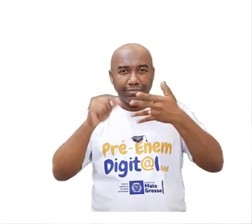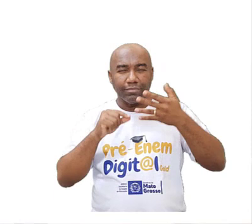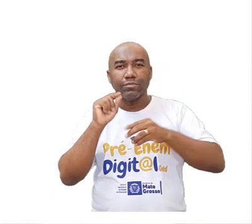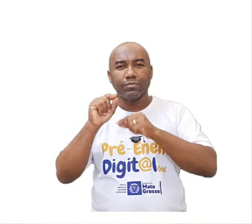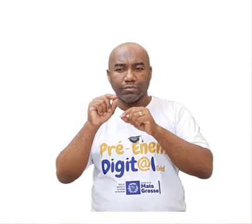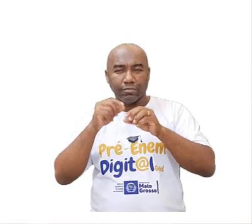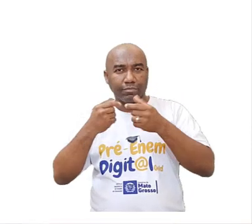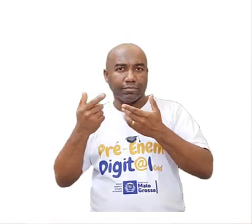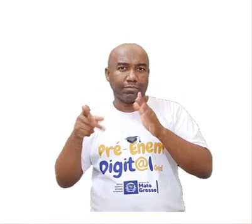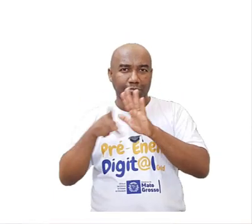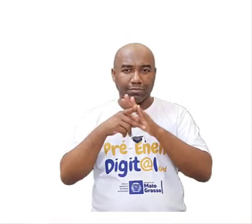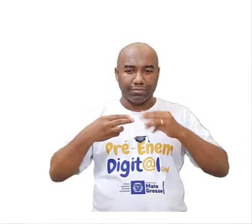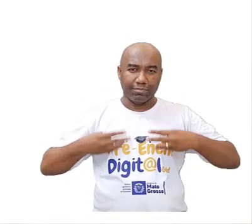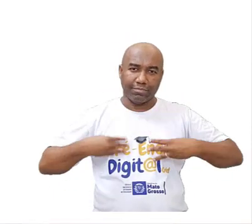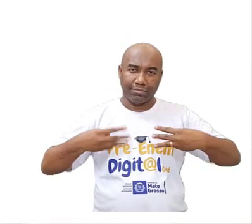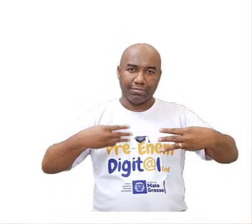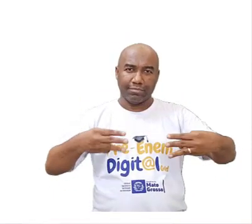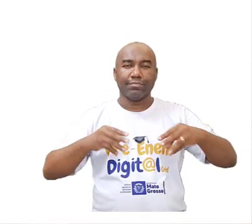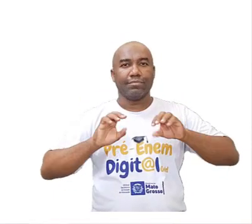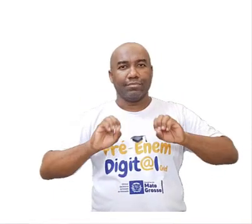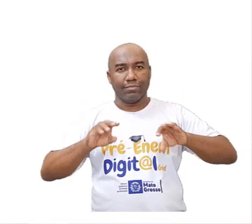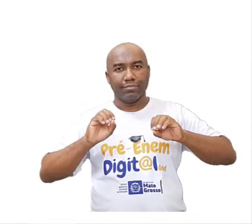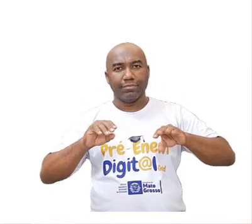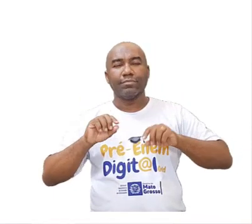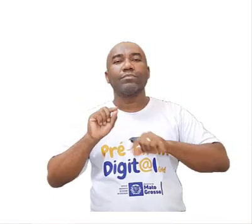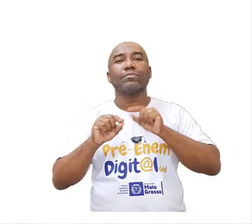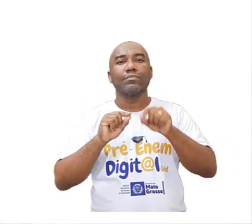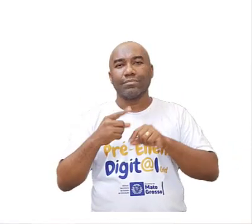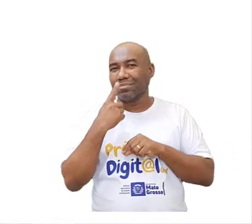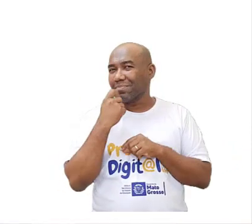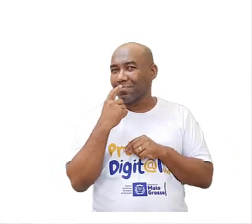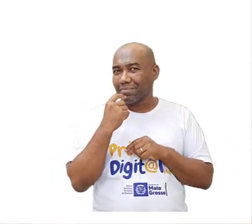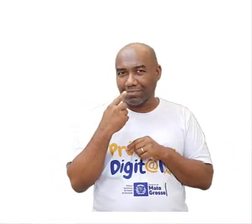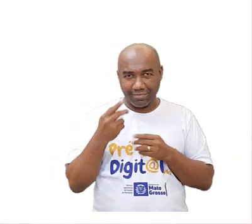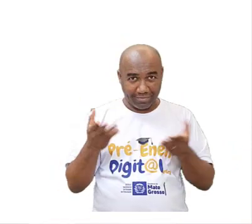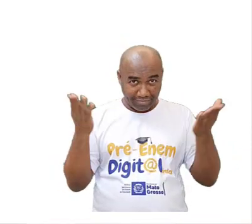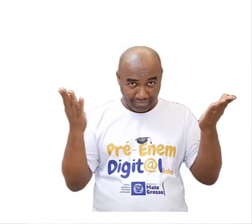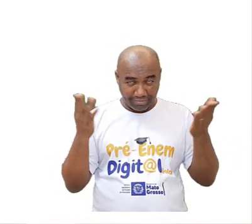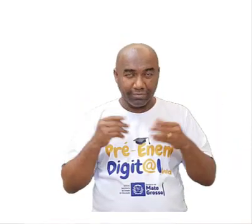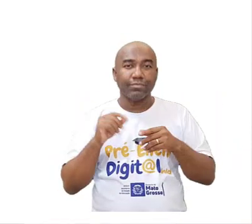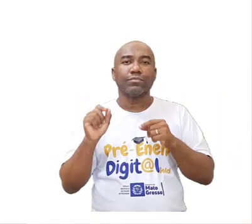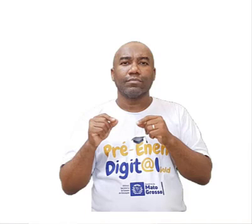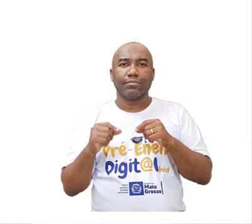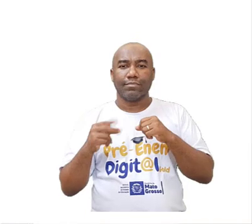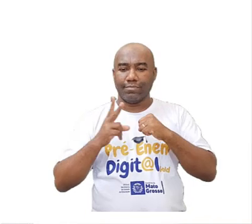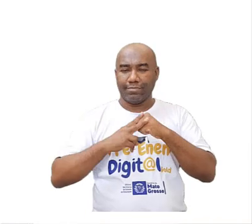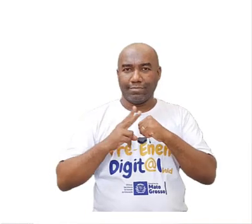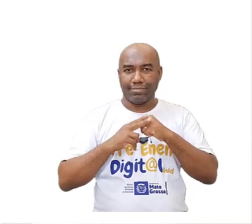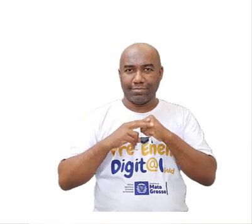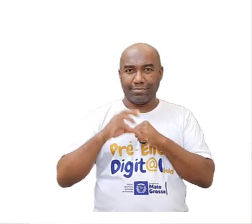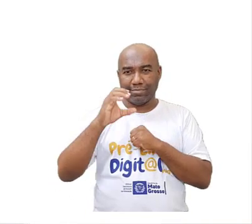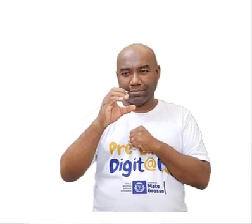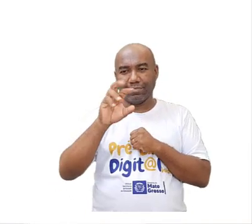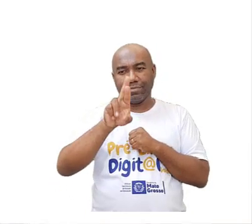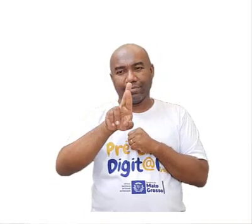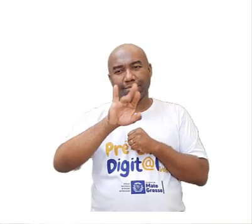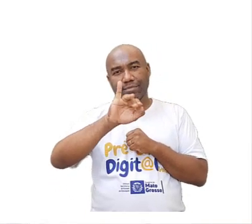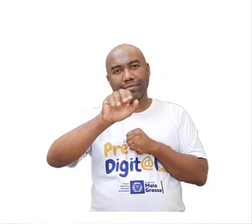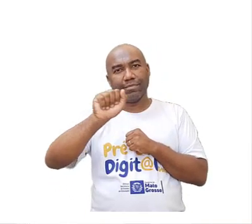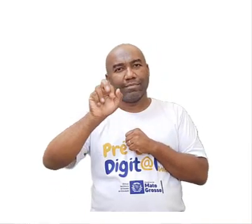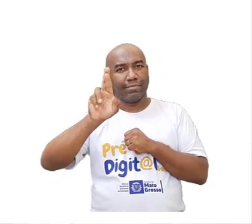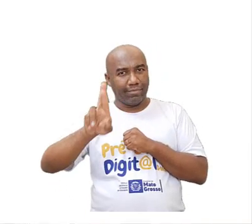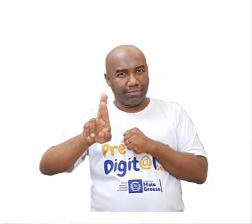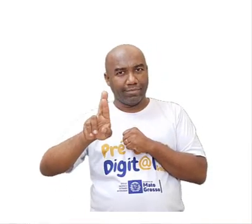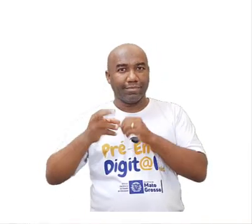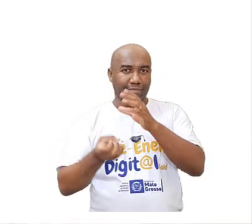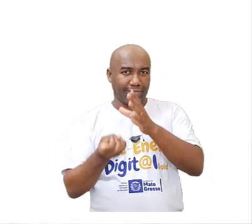1000. Depois que ela escreveu o Ministério da Educação, o que que ela colocou? O que que tá de vermelho? Verbo, criar. Criar não é